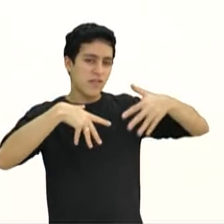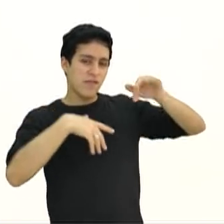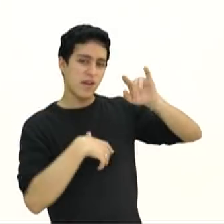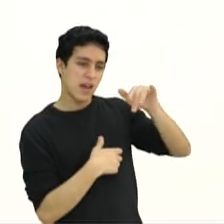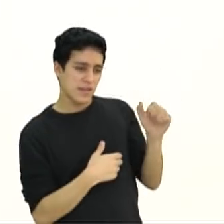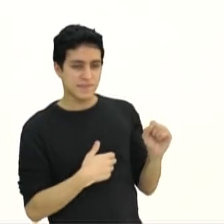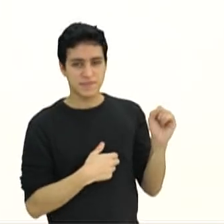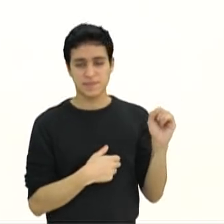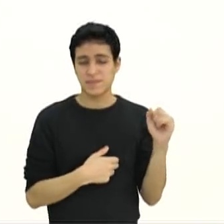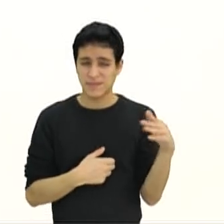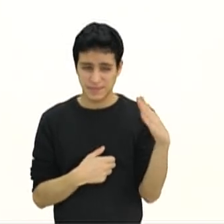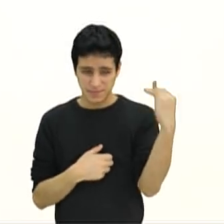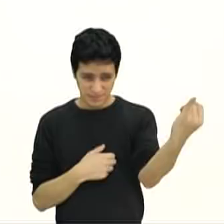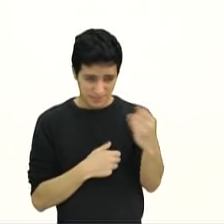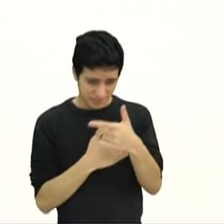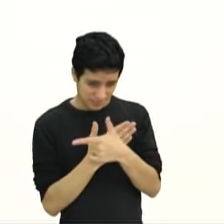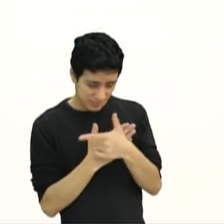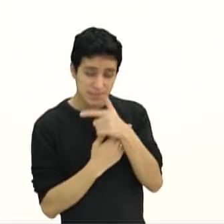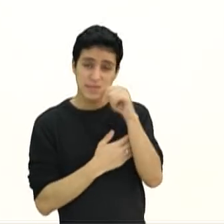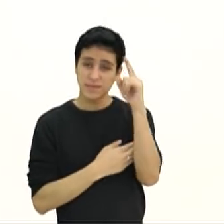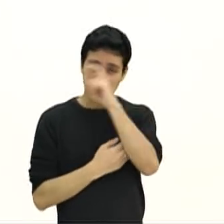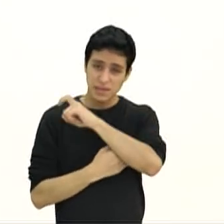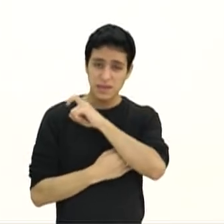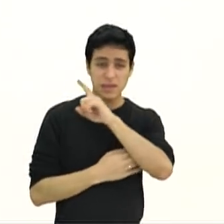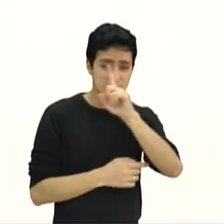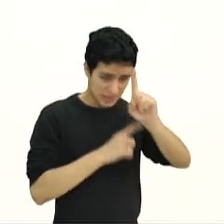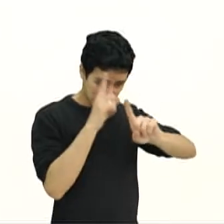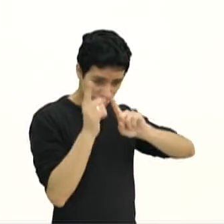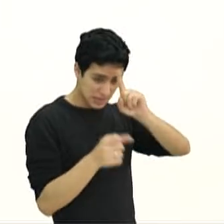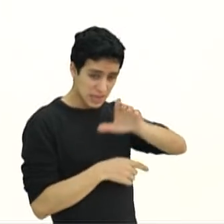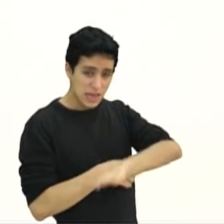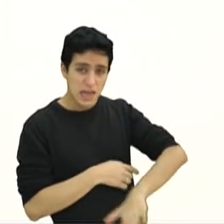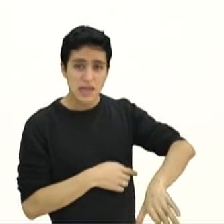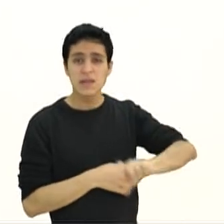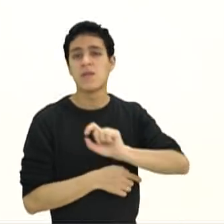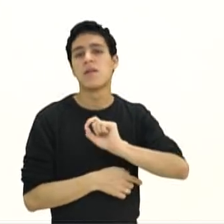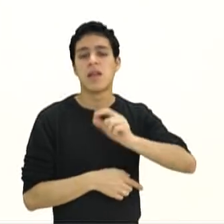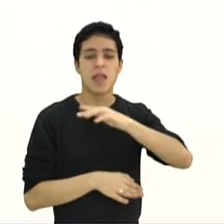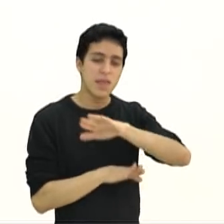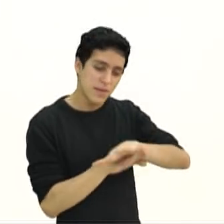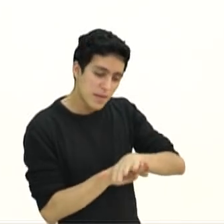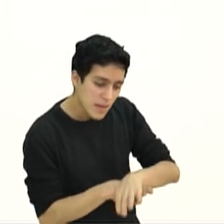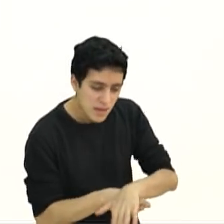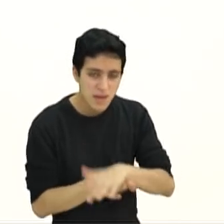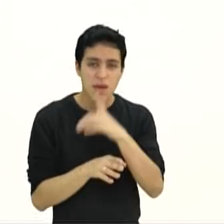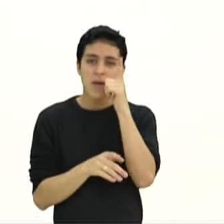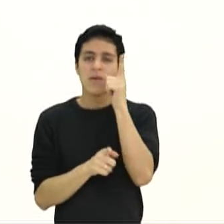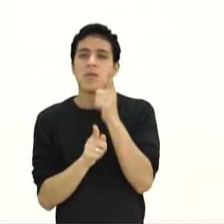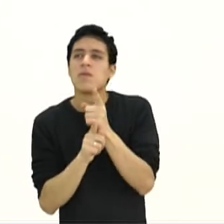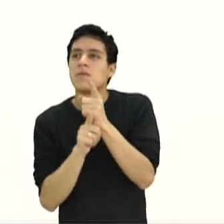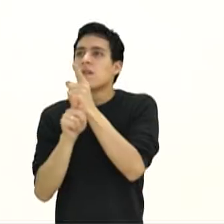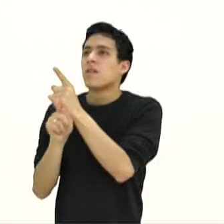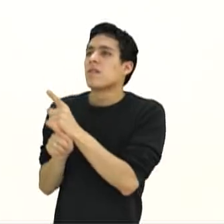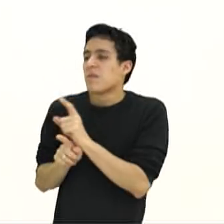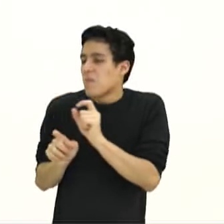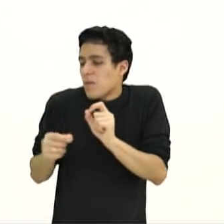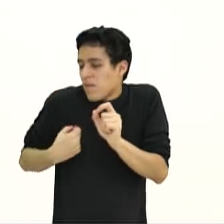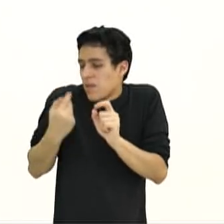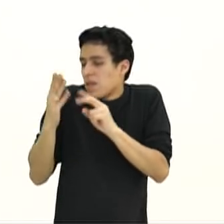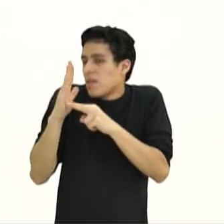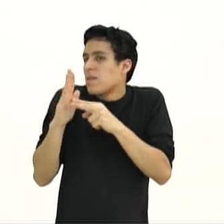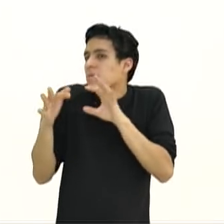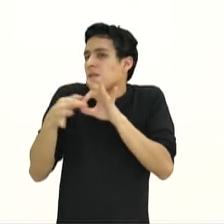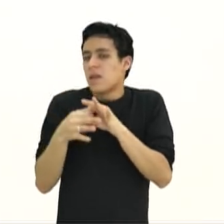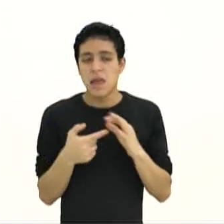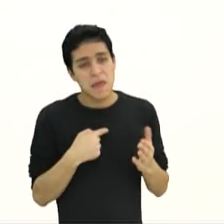mais importante e também mais difícil na criação de uma criança é ajudá-la a encontrar significado na vida. Tenho